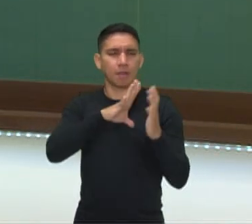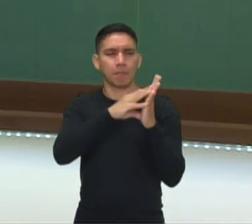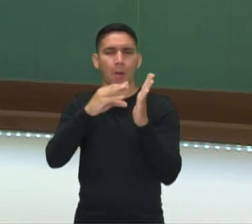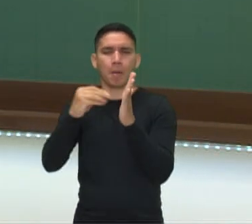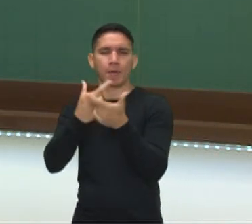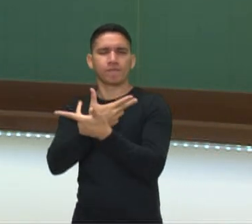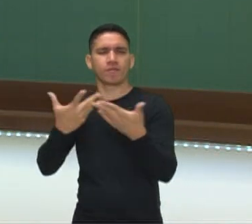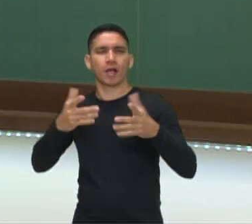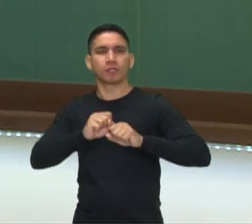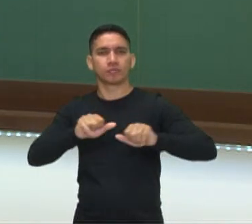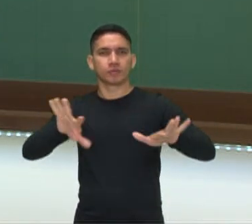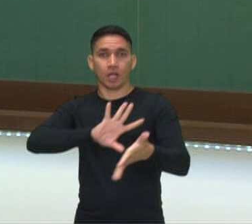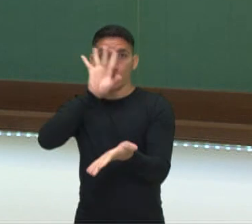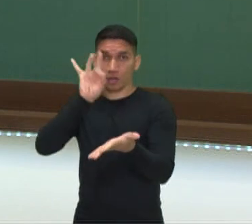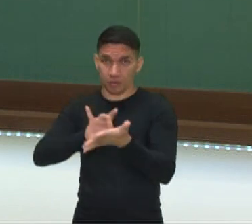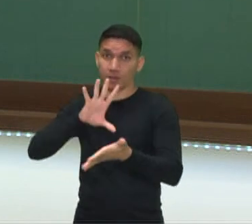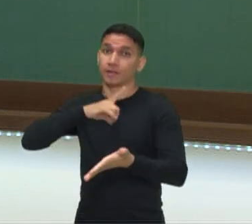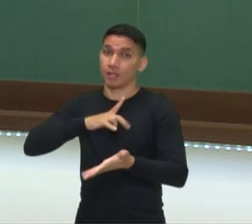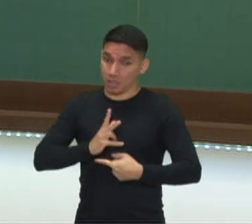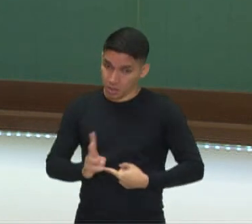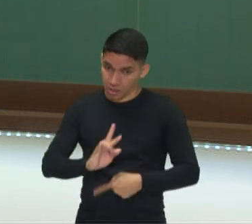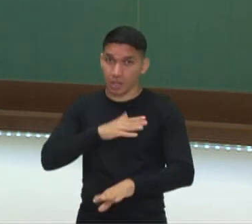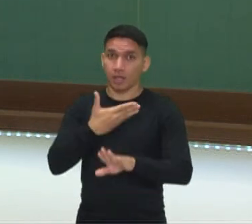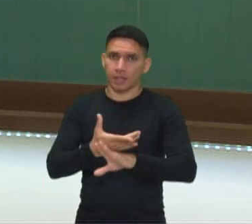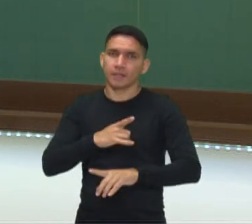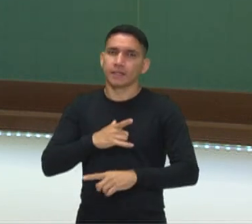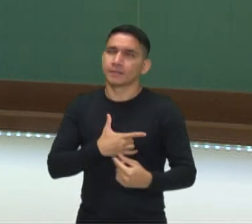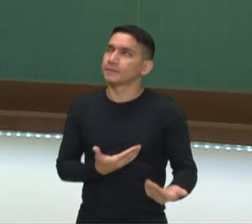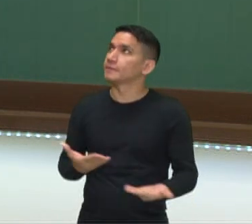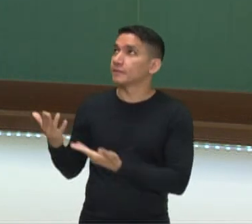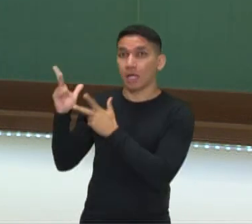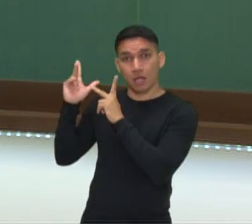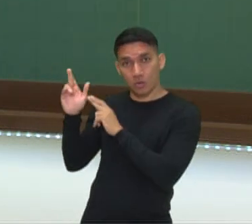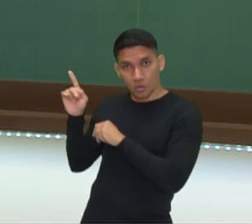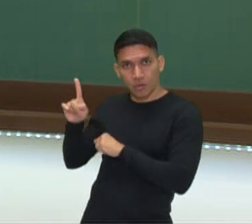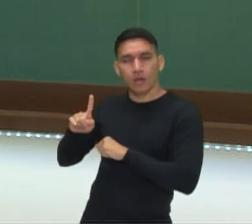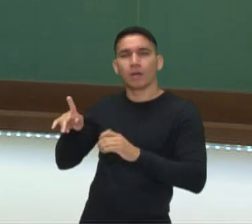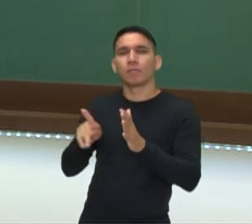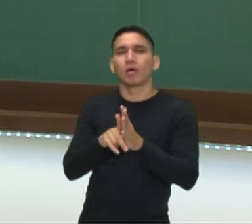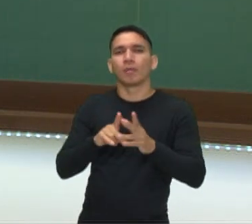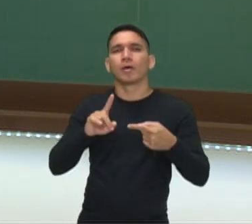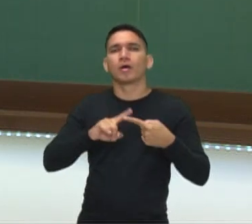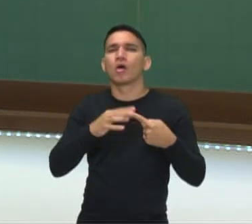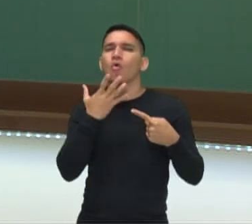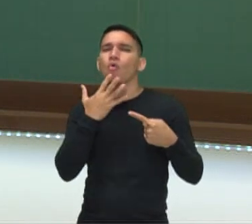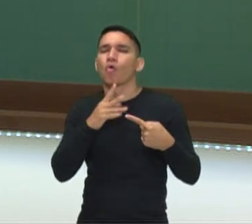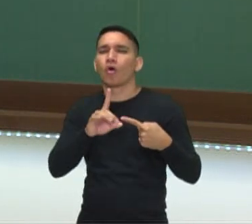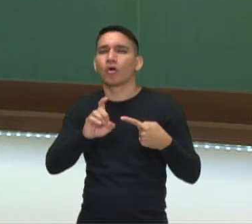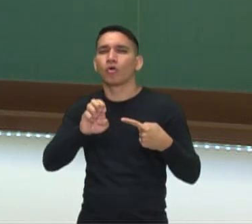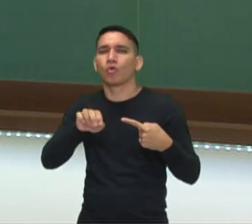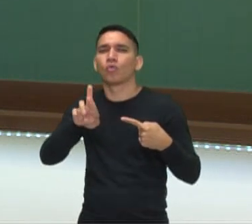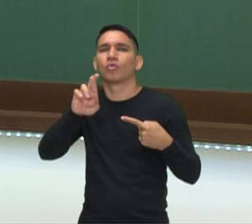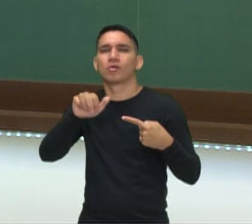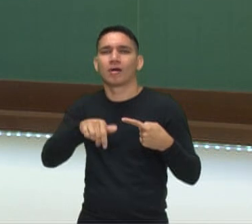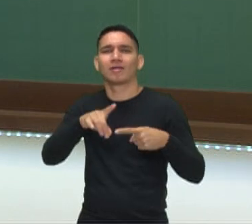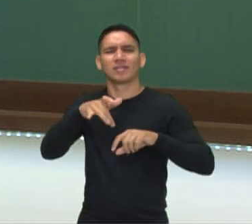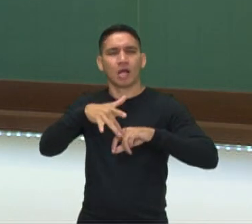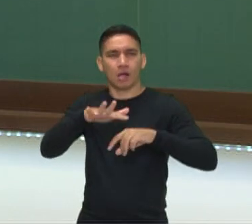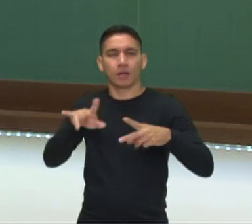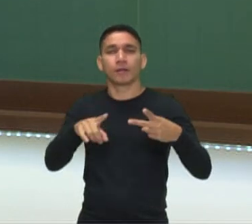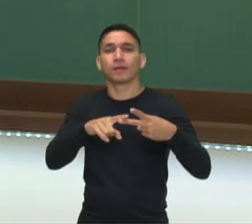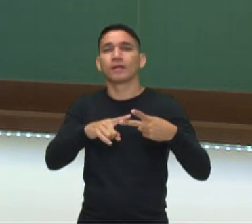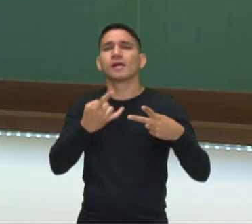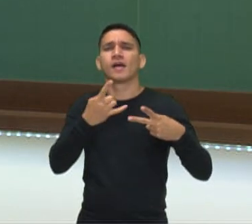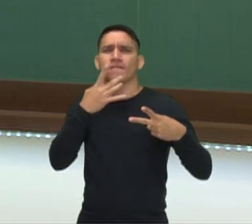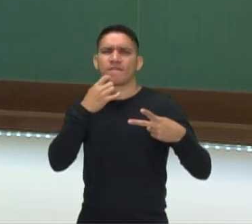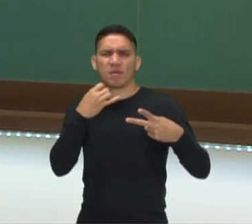e a gente encontra na original, inclusive, ainda restícios da tinta dourada e da tinta púrpura, que essas